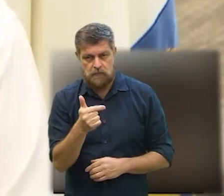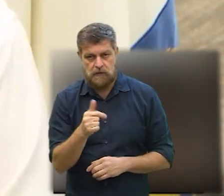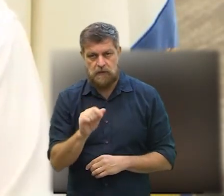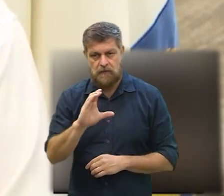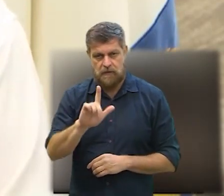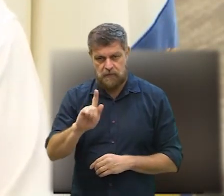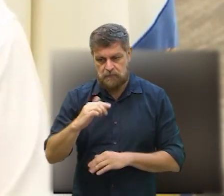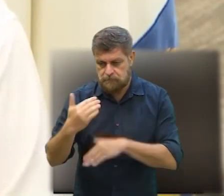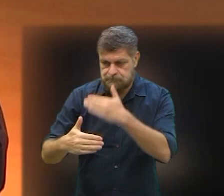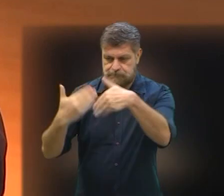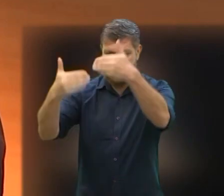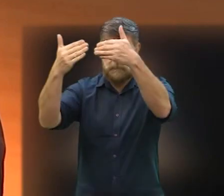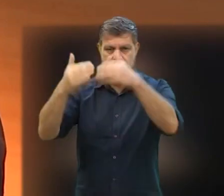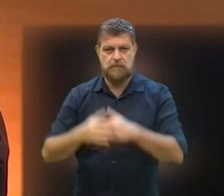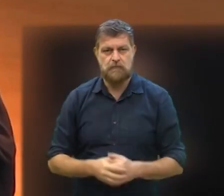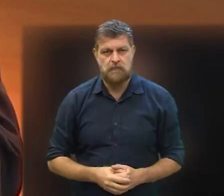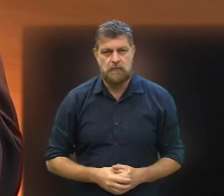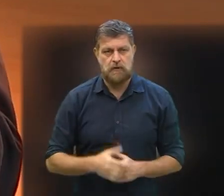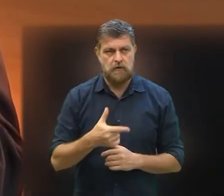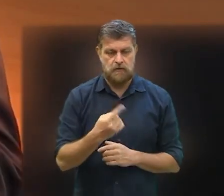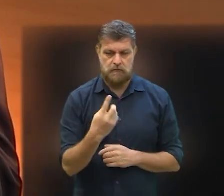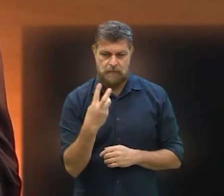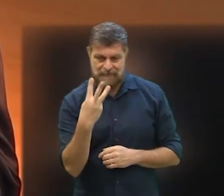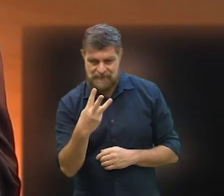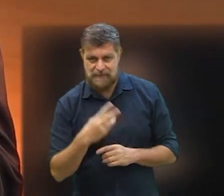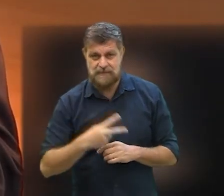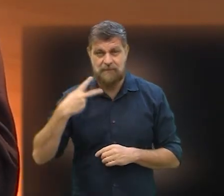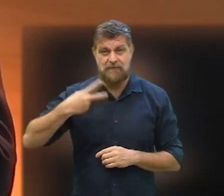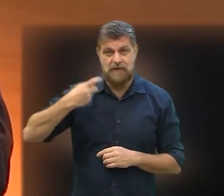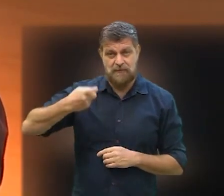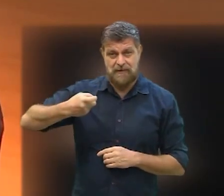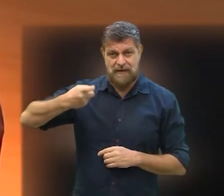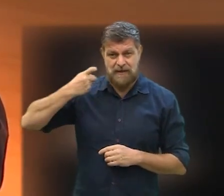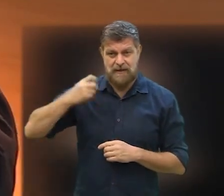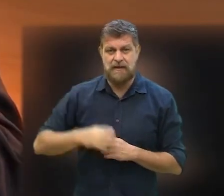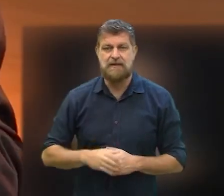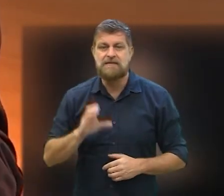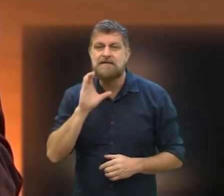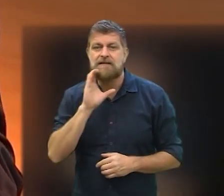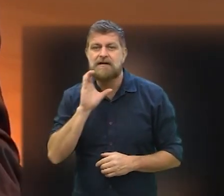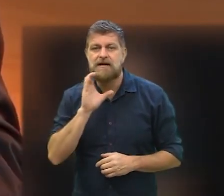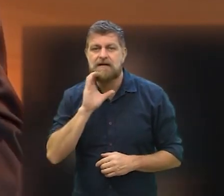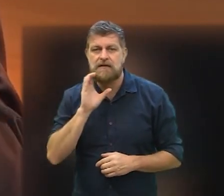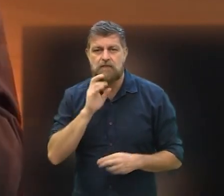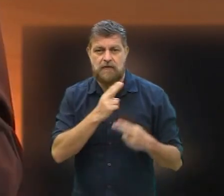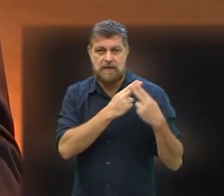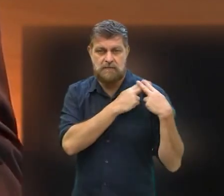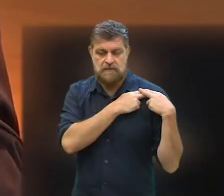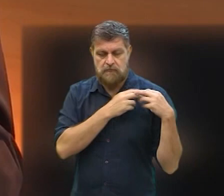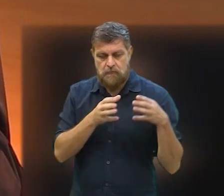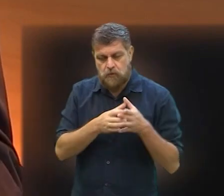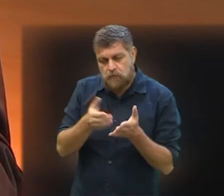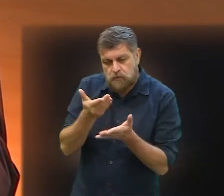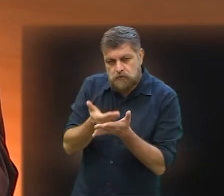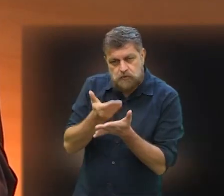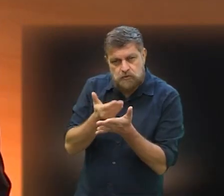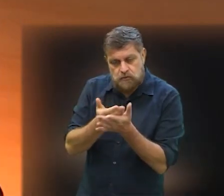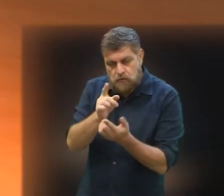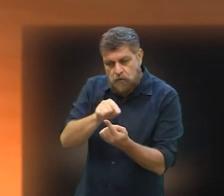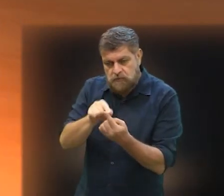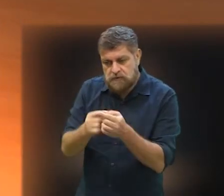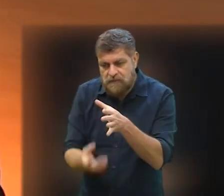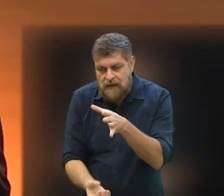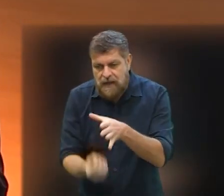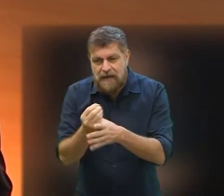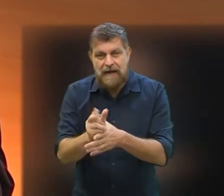para o desenvolvimento local e regional. Em 2013, o ex-vereador Carlão, do PT, presidiu uma comissão de estudos sobre a